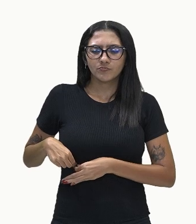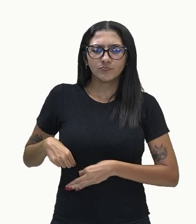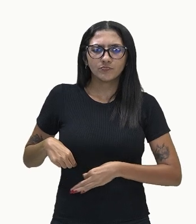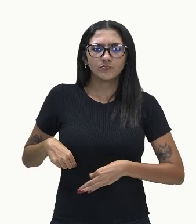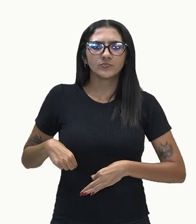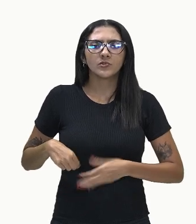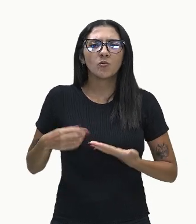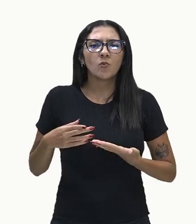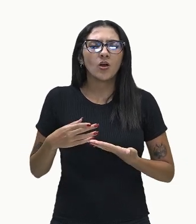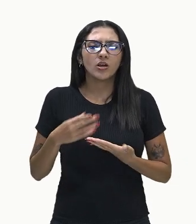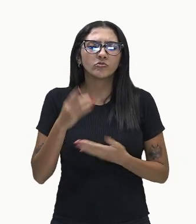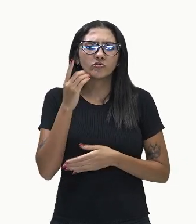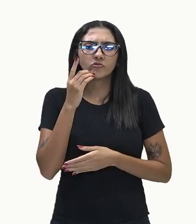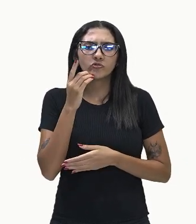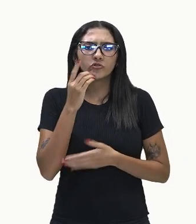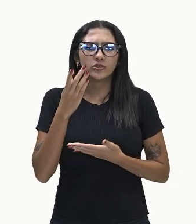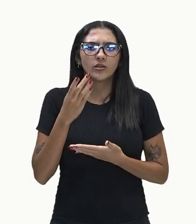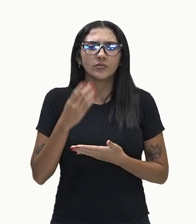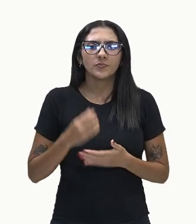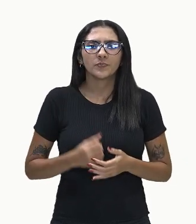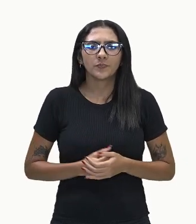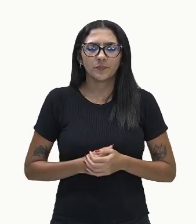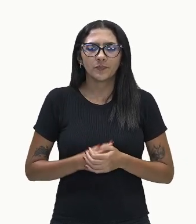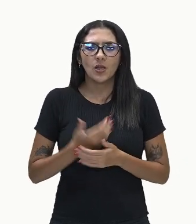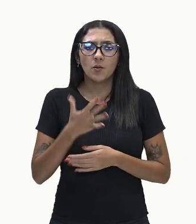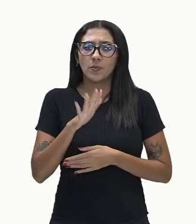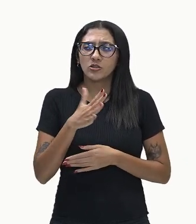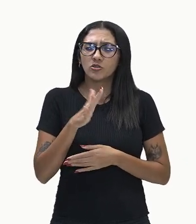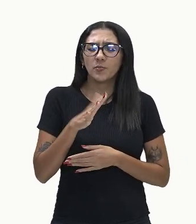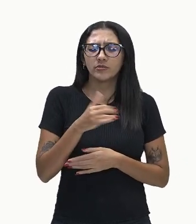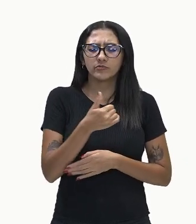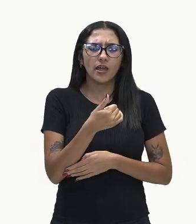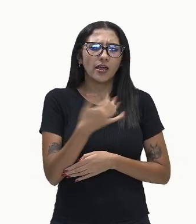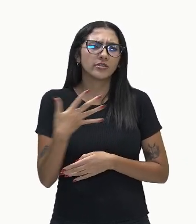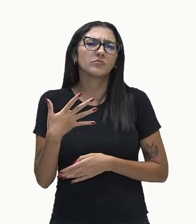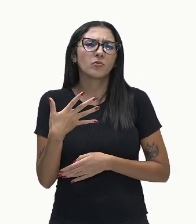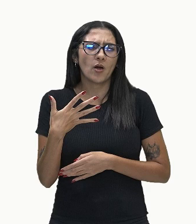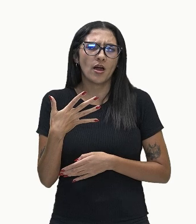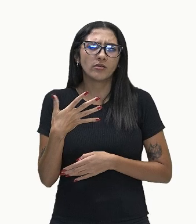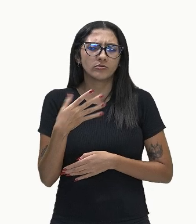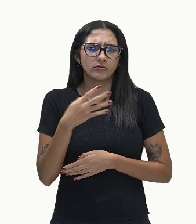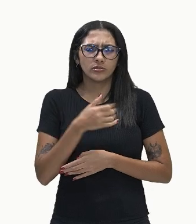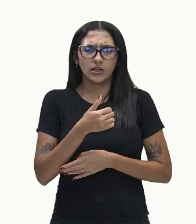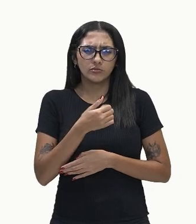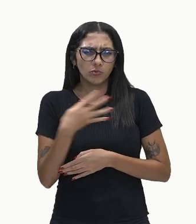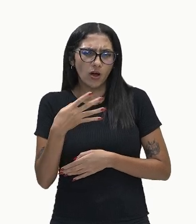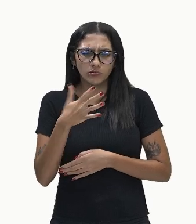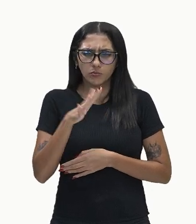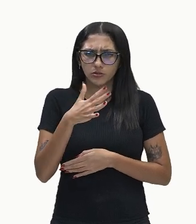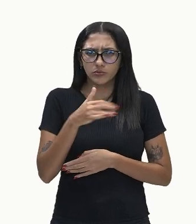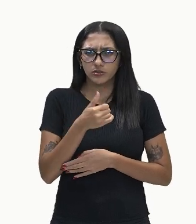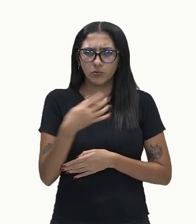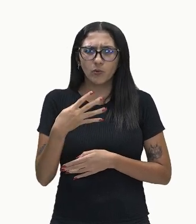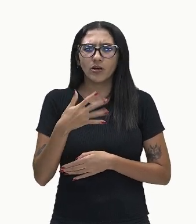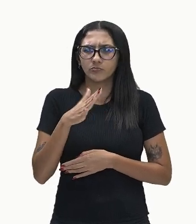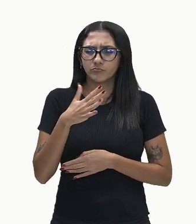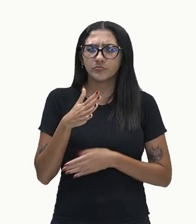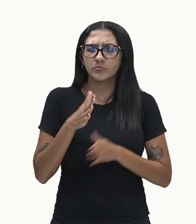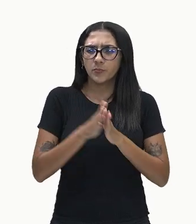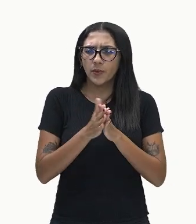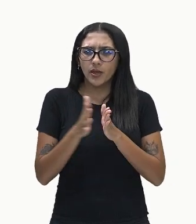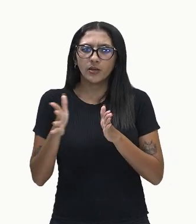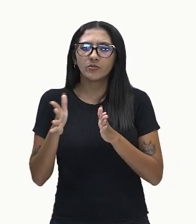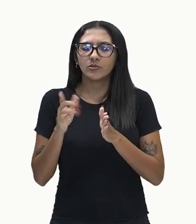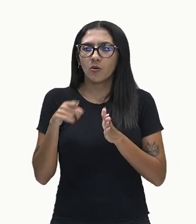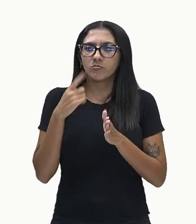quê? Por volta do 14º dia. Por isso que esse período aqui,